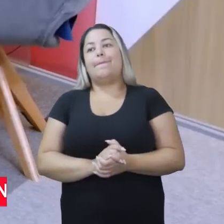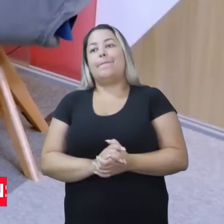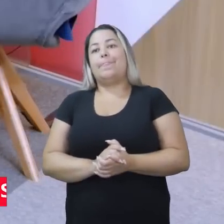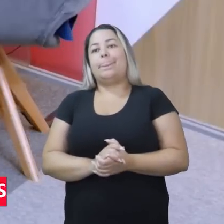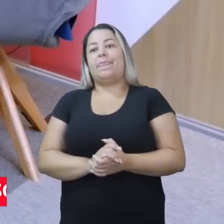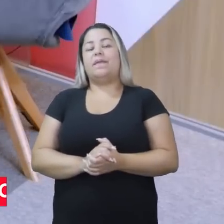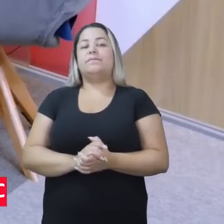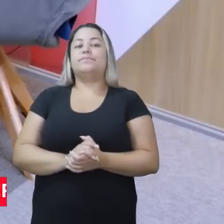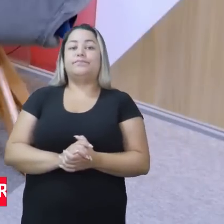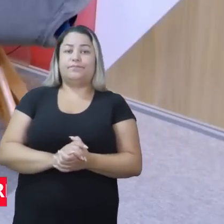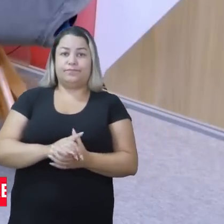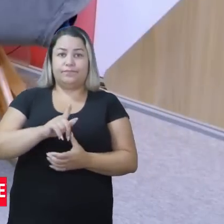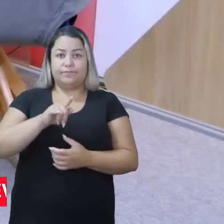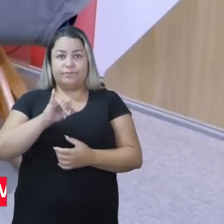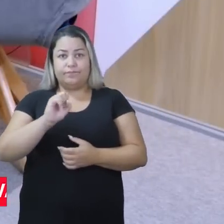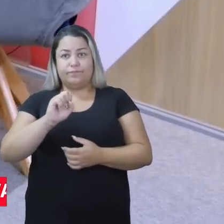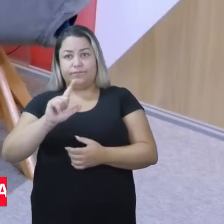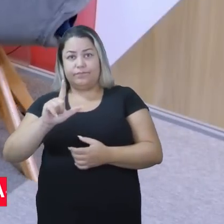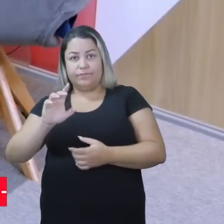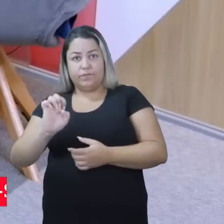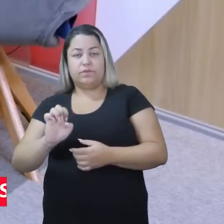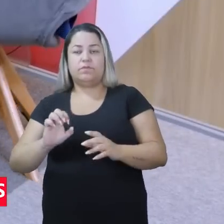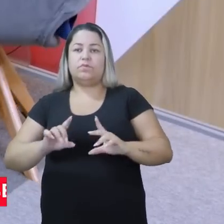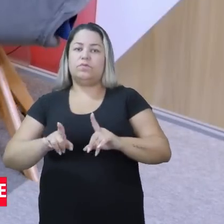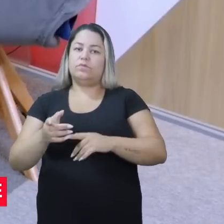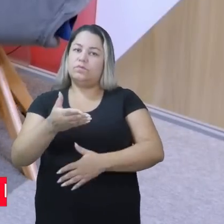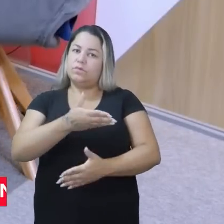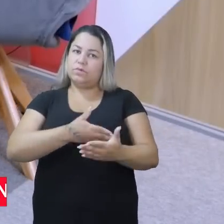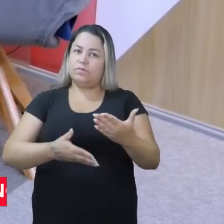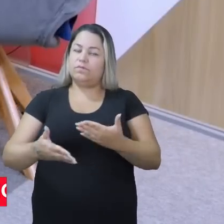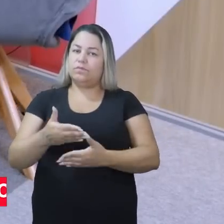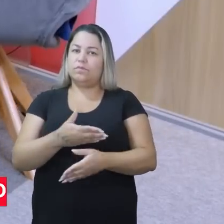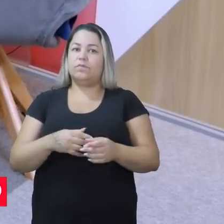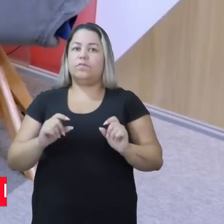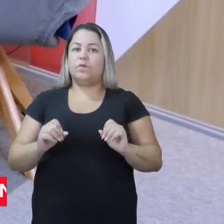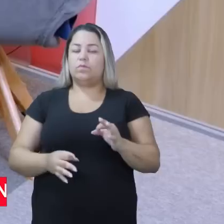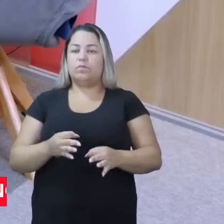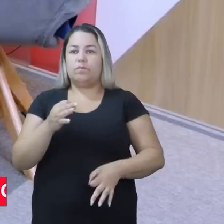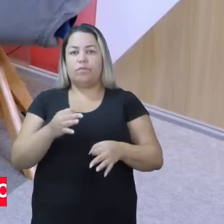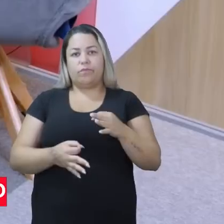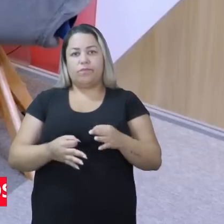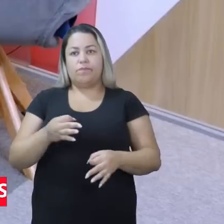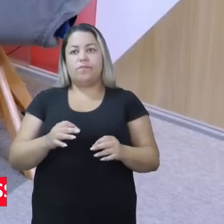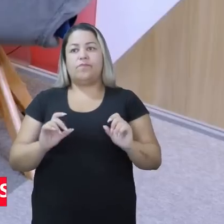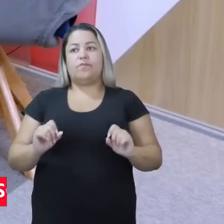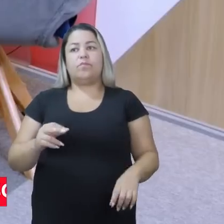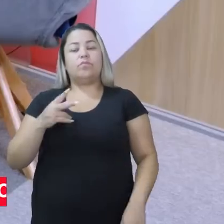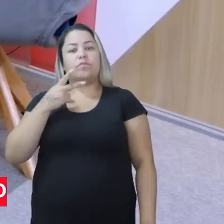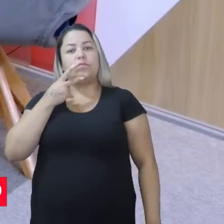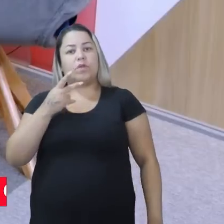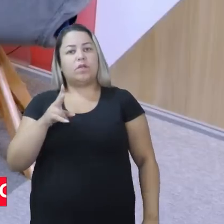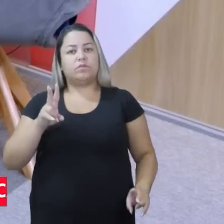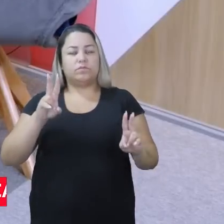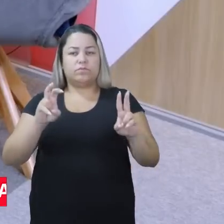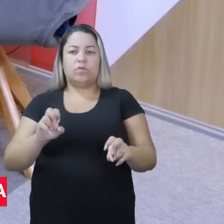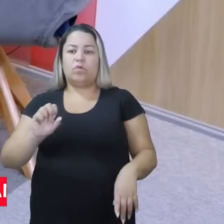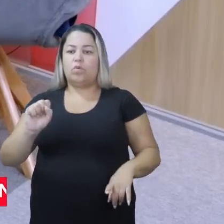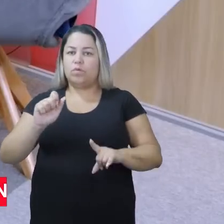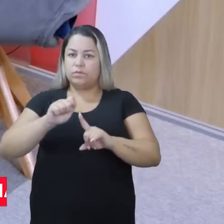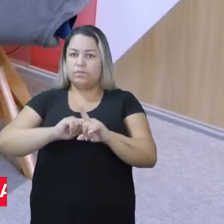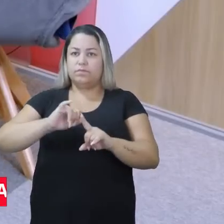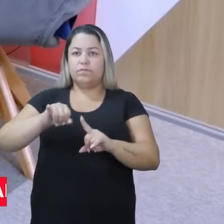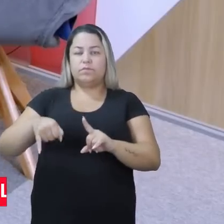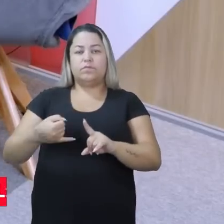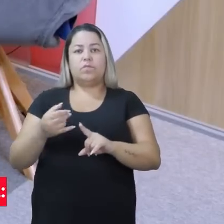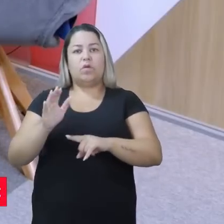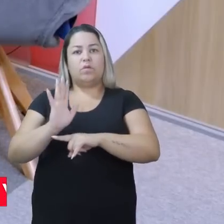Gisele, ainda sobre tudo que envolve esse julgamento, né, falando sobre o 8 de janeiro, circulou um vídeo